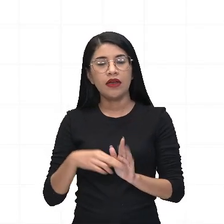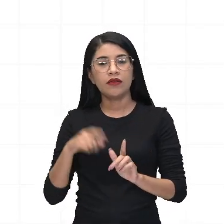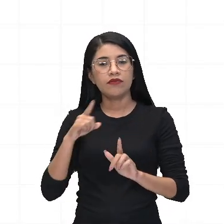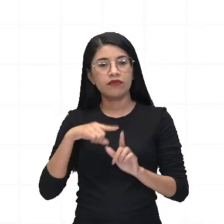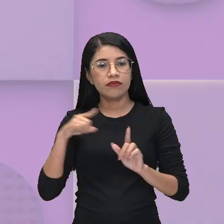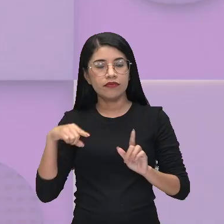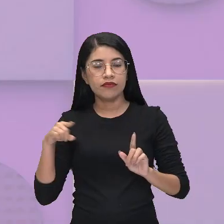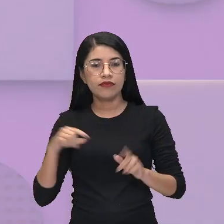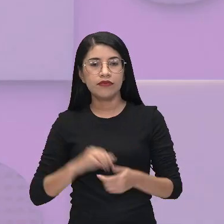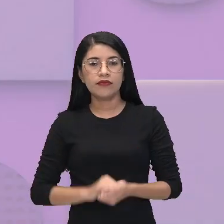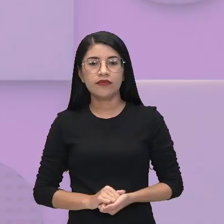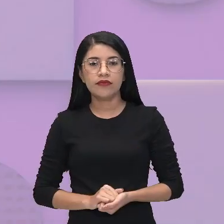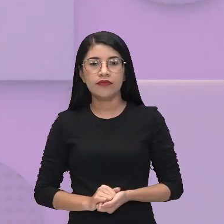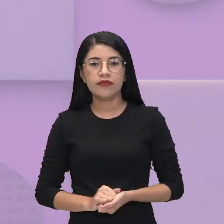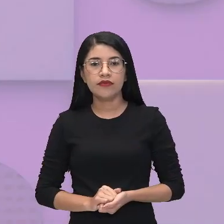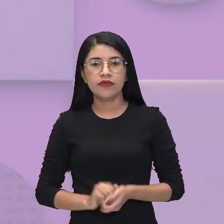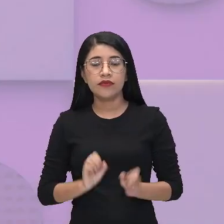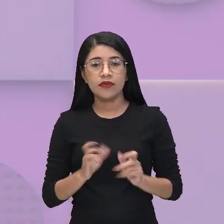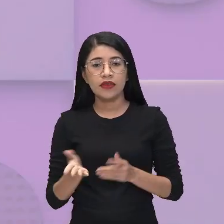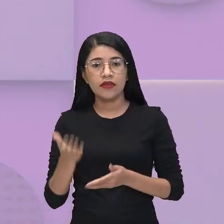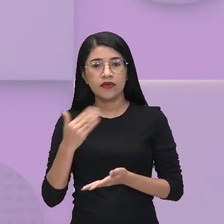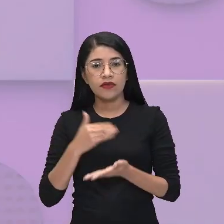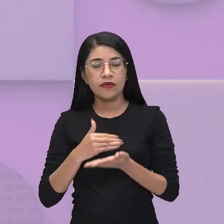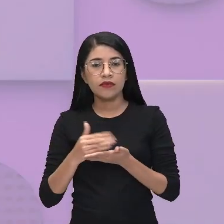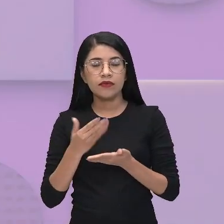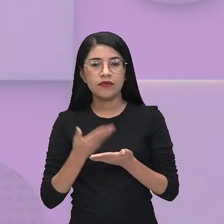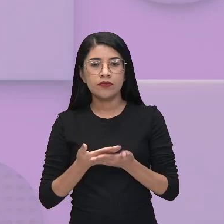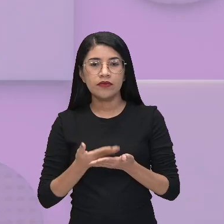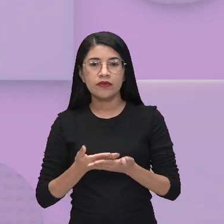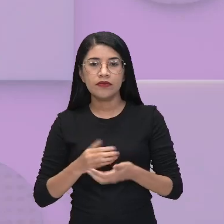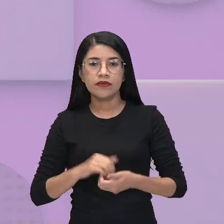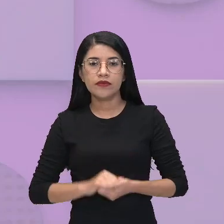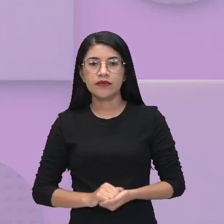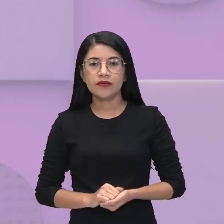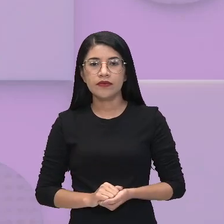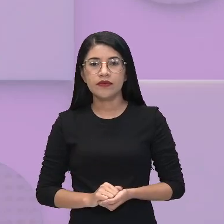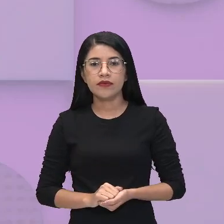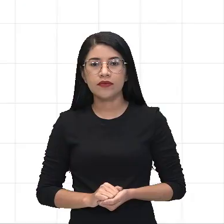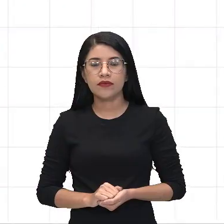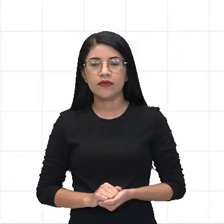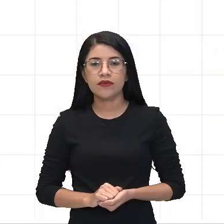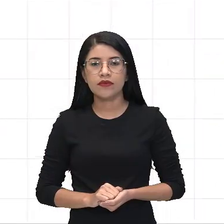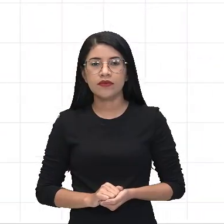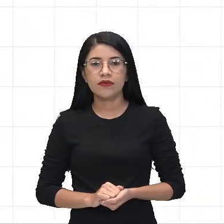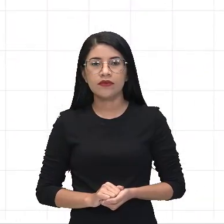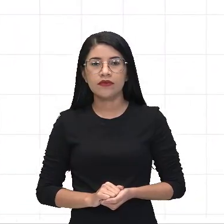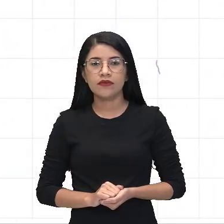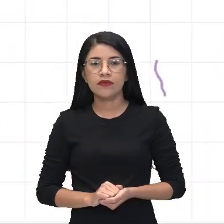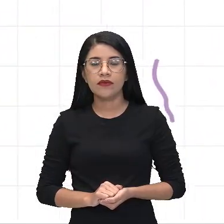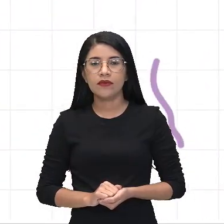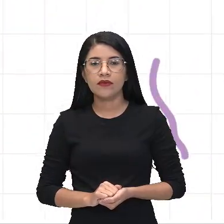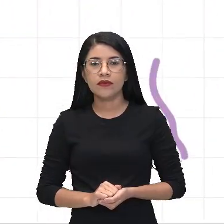algébrica e gráfica. Muito bem, então agora nós vamos para a nossa aula.